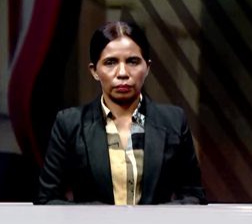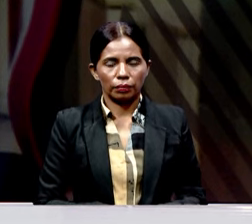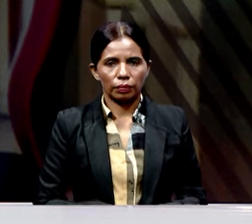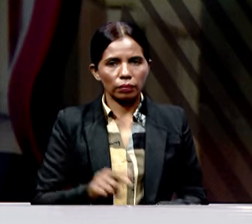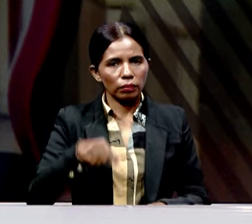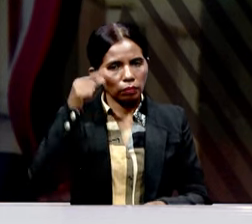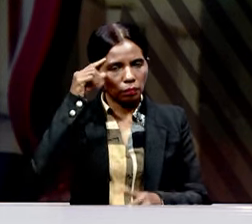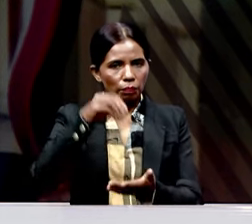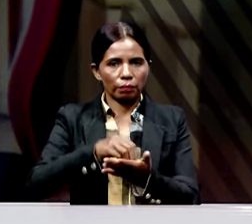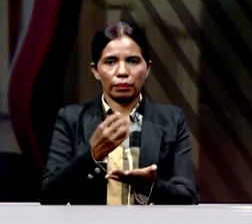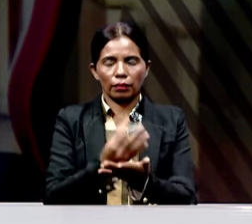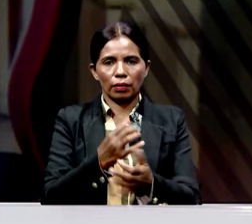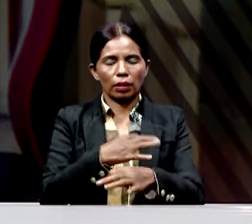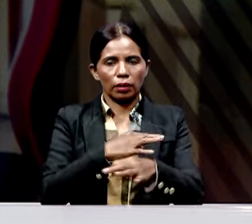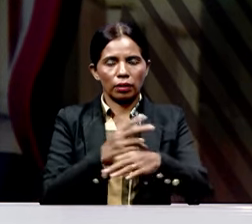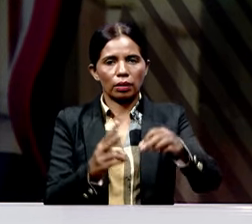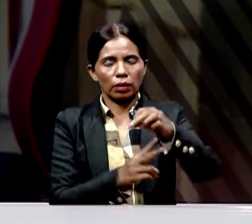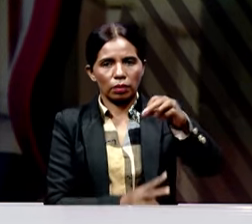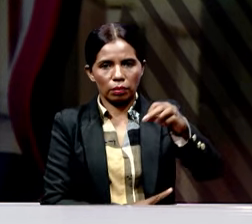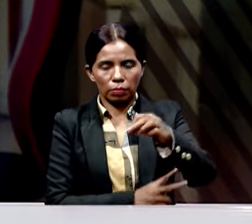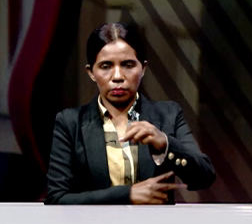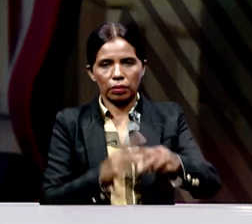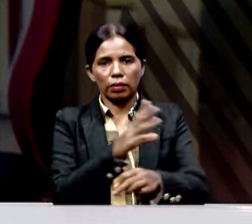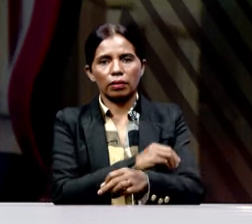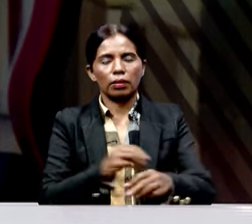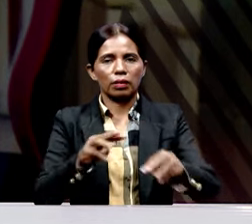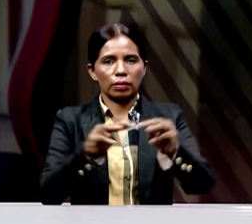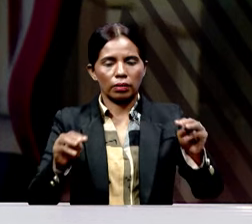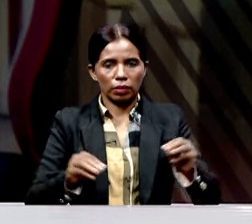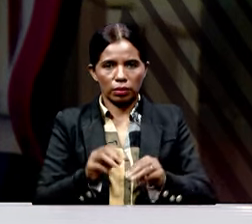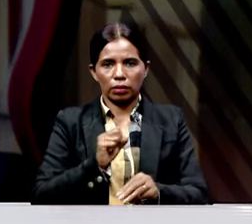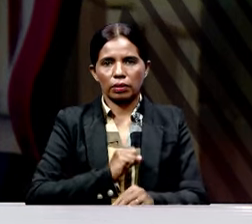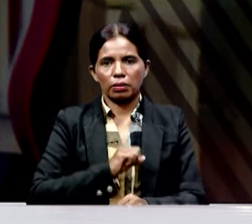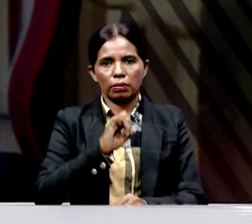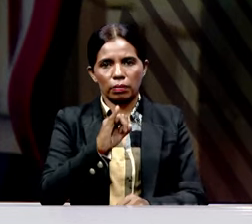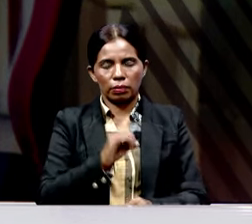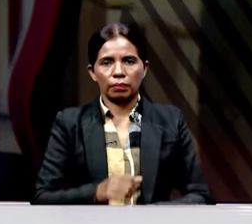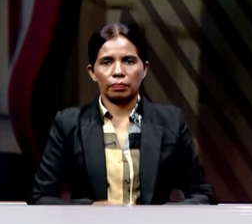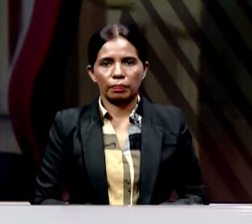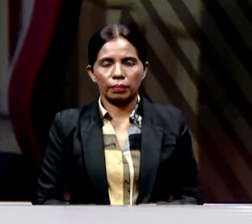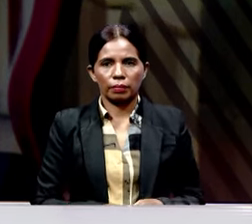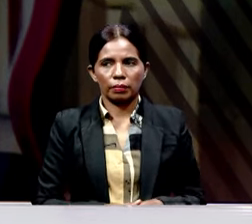Governo se está usando o dia de ponte Lomia no Sanfu, que é município Covalima.